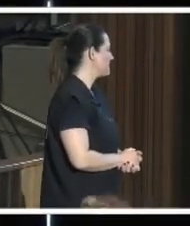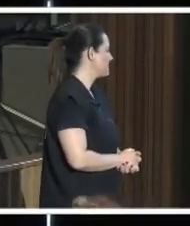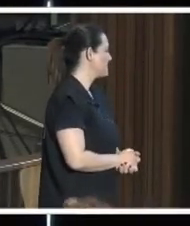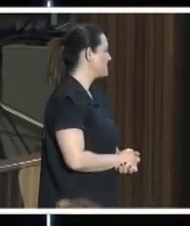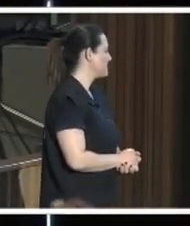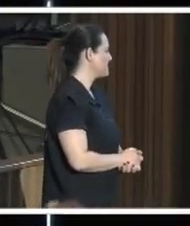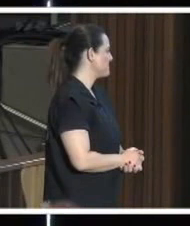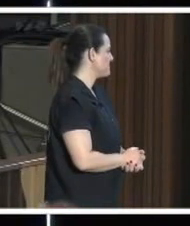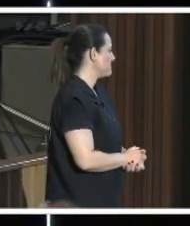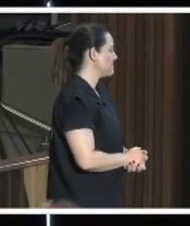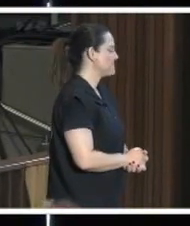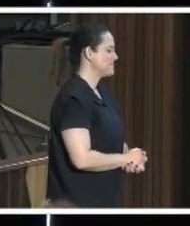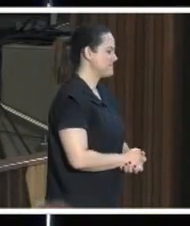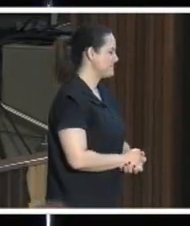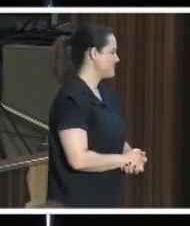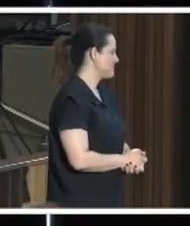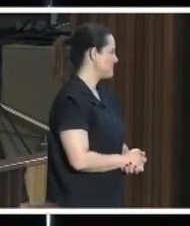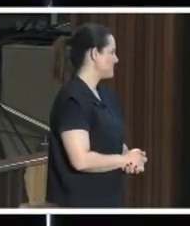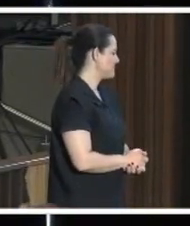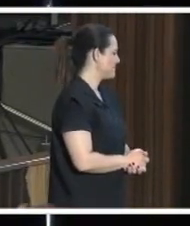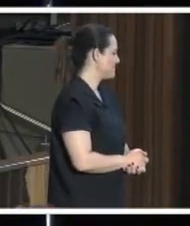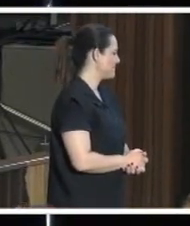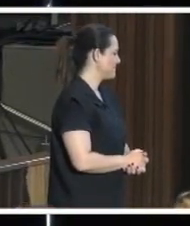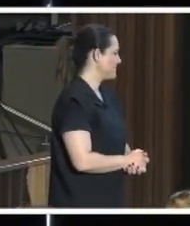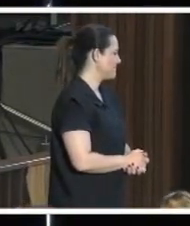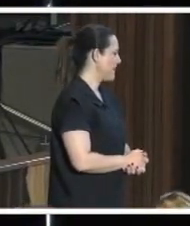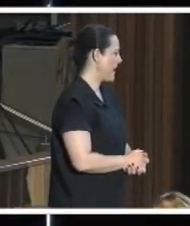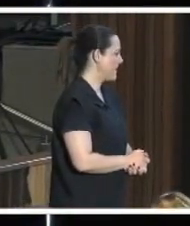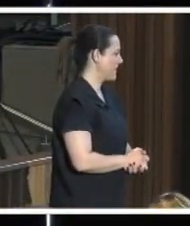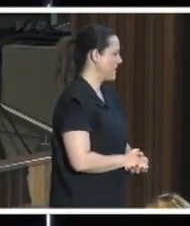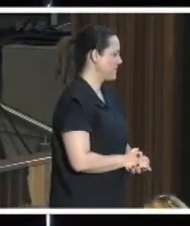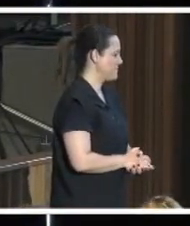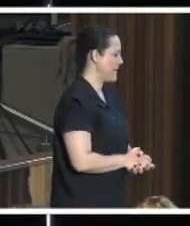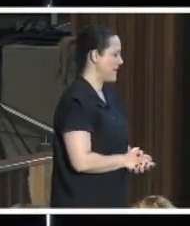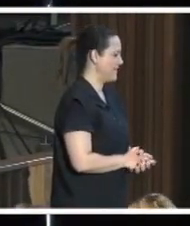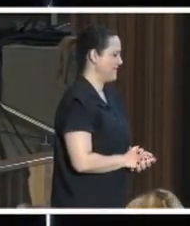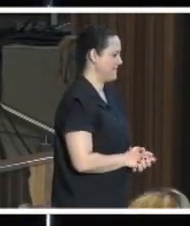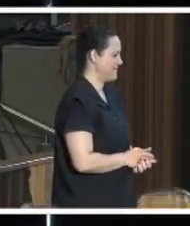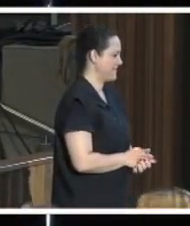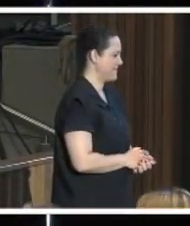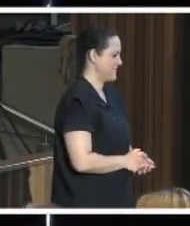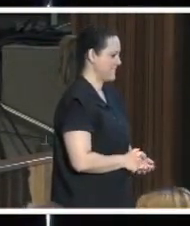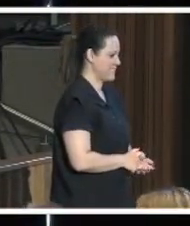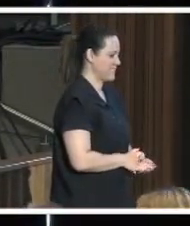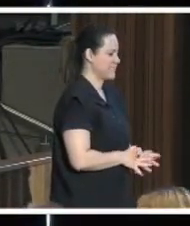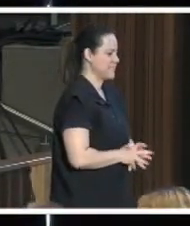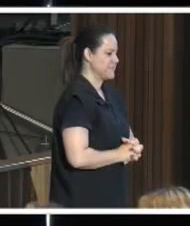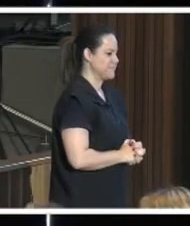Esse é tempo do Senhor na nossa vida.